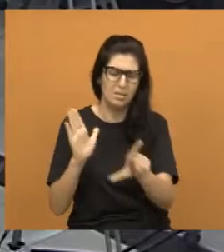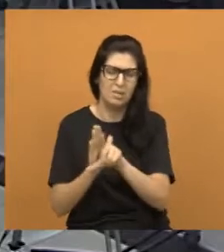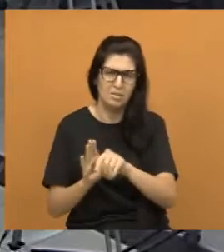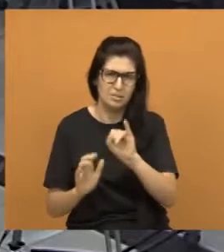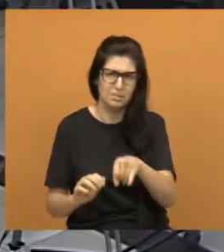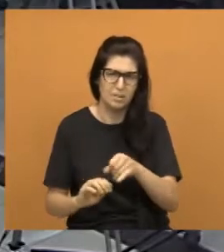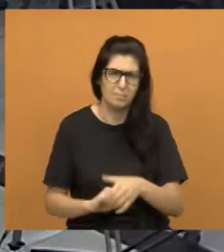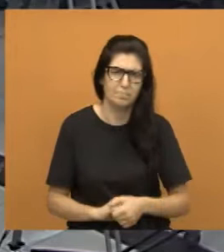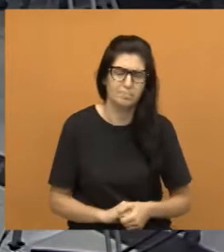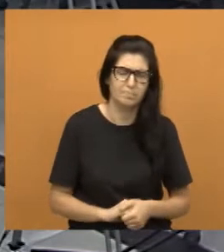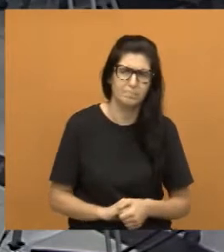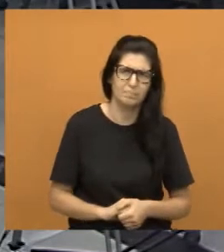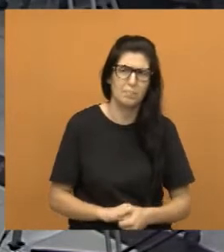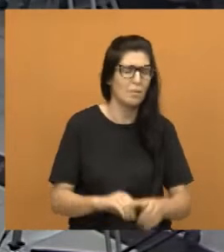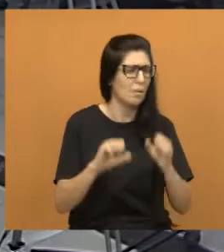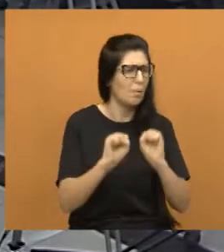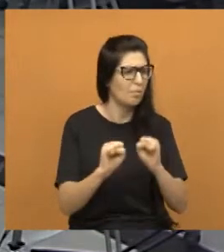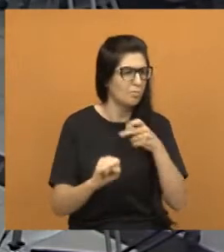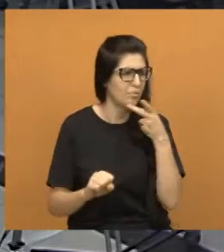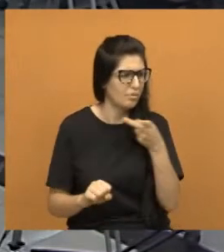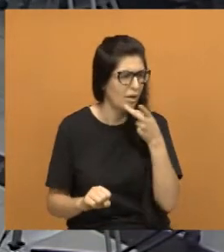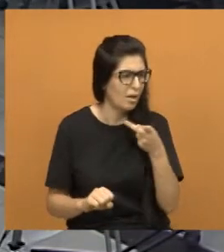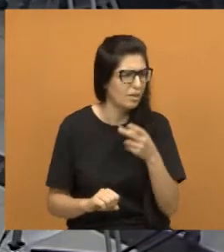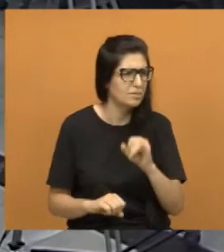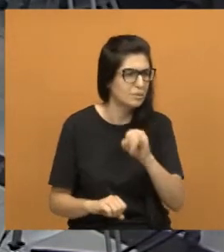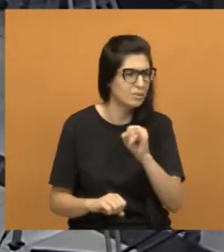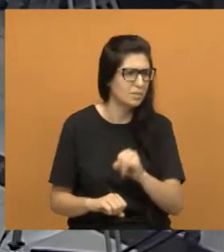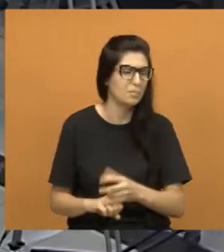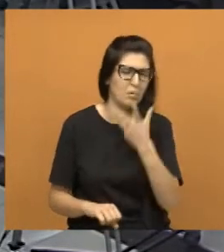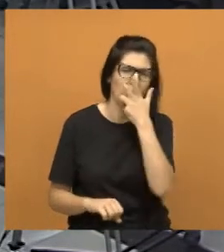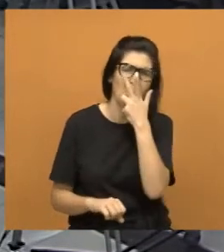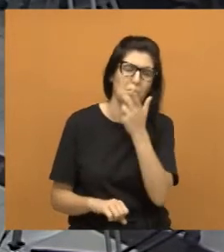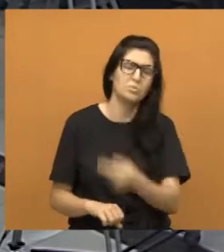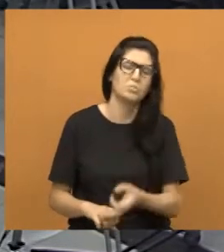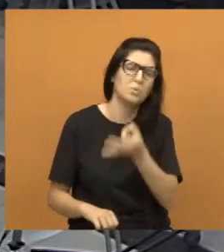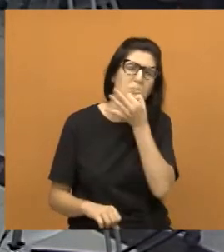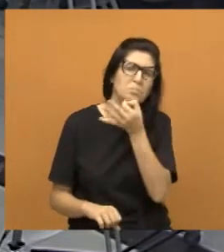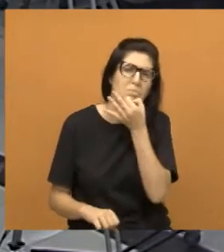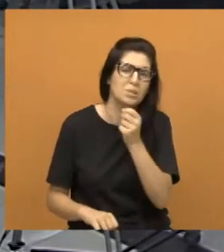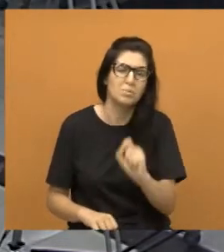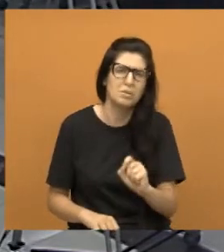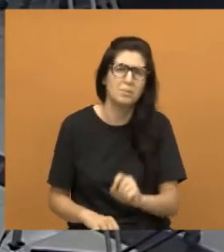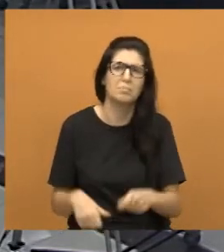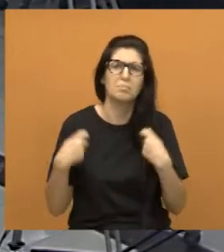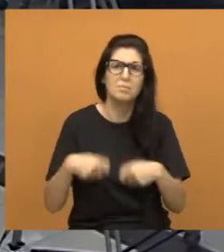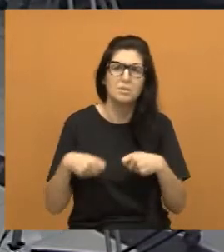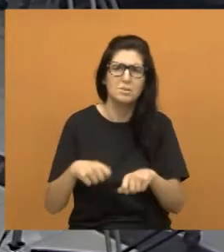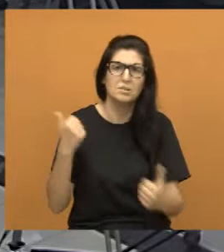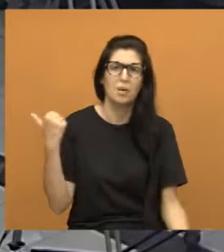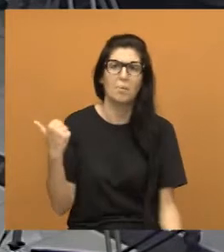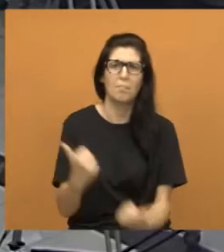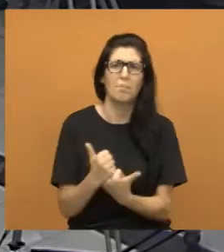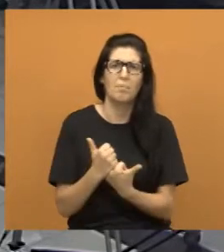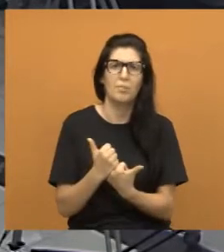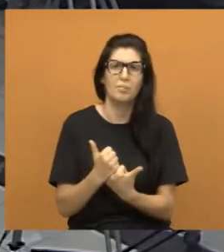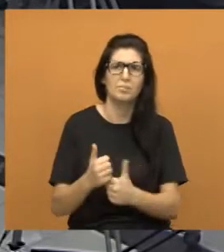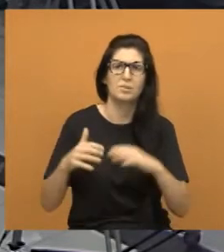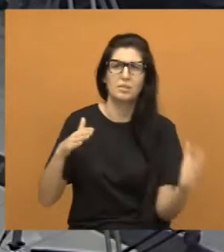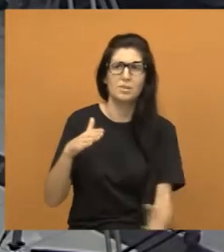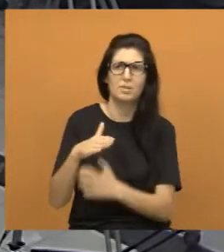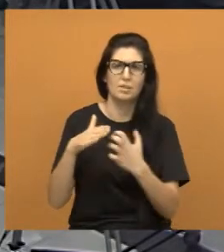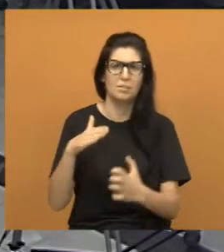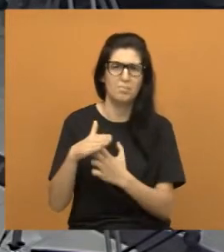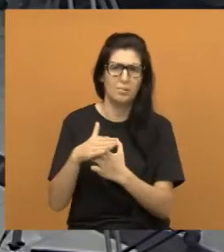mim. Pode falar, Paulinho. Eu acho o seguinte, nós temos sim que dar o apoio às empresas a